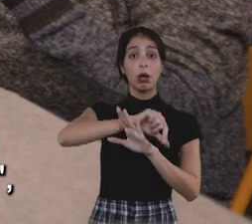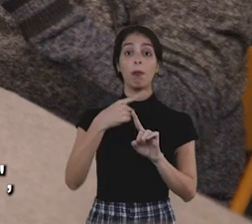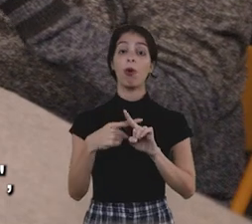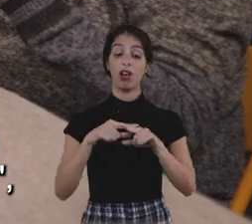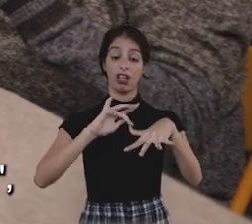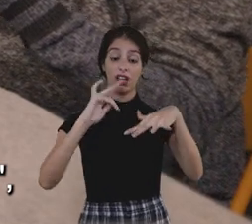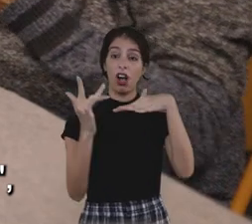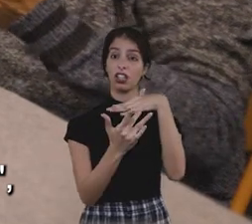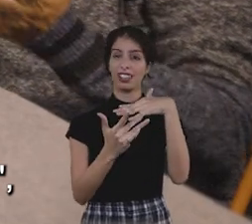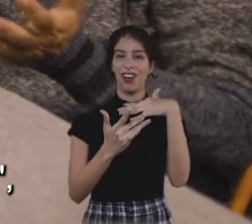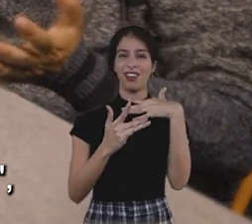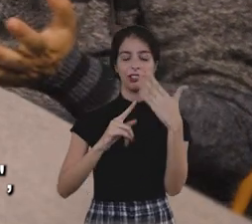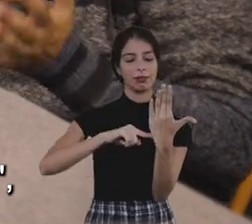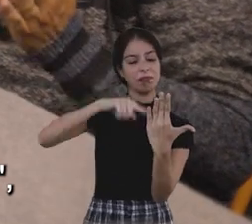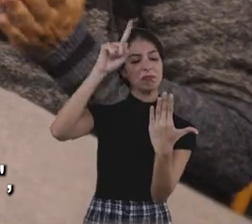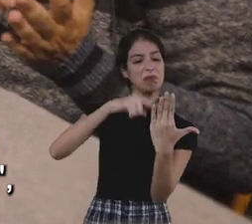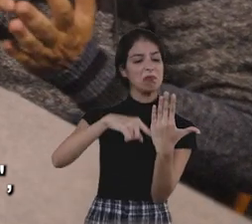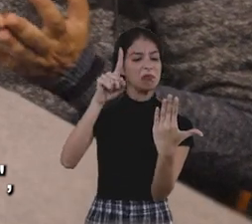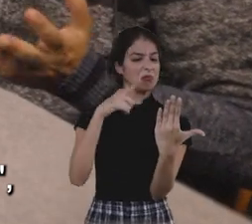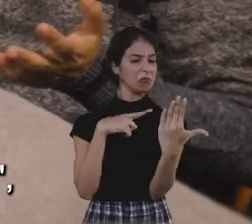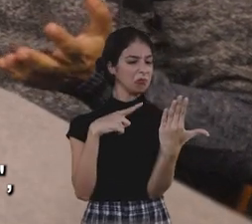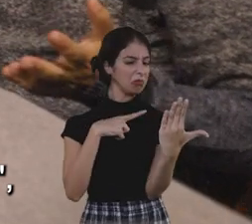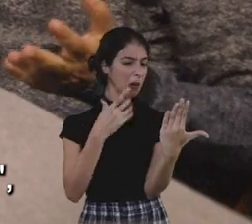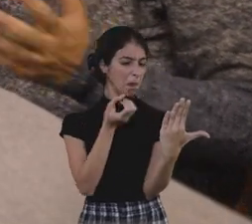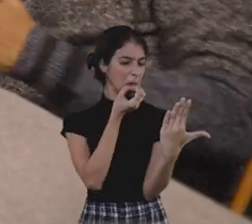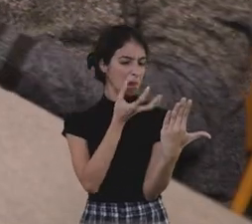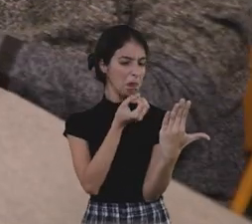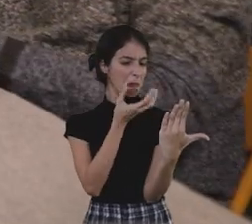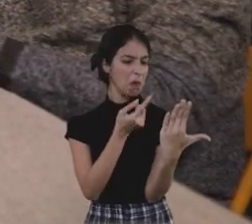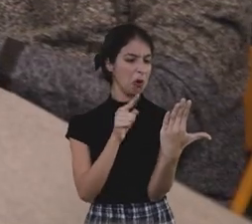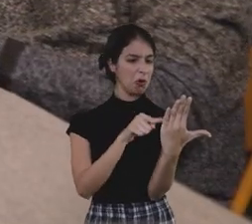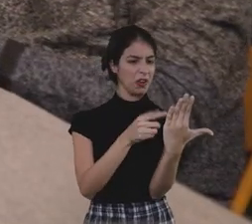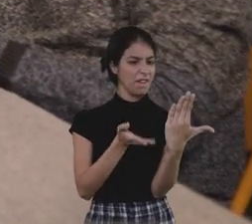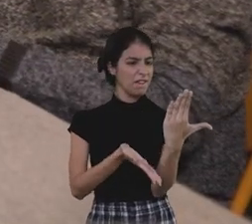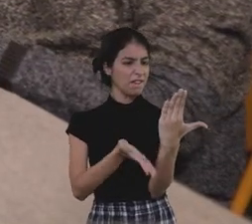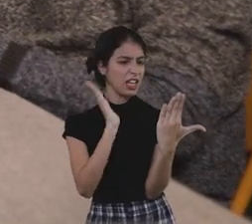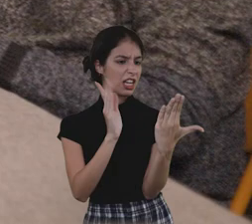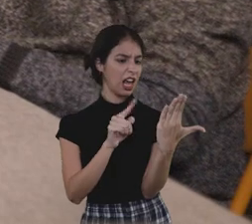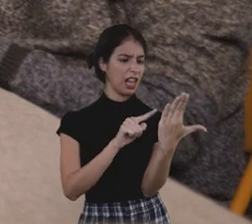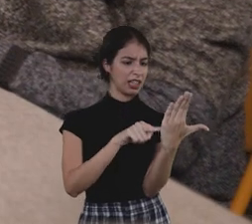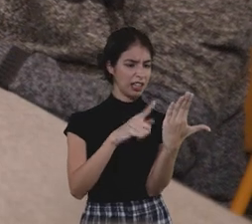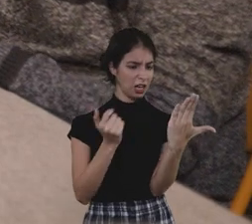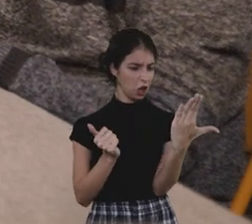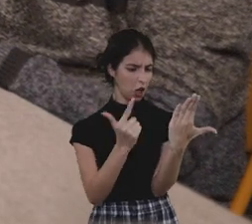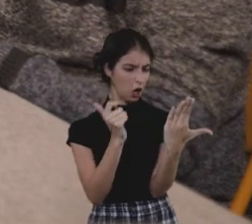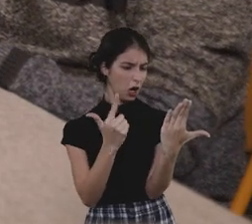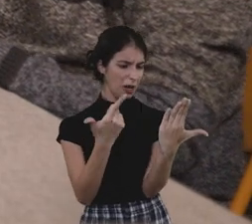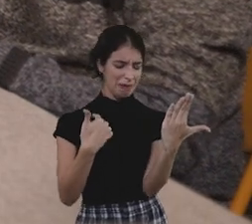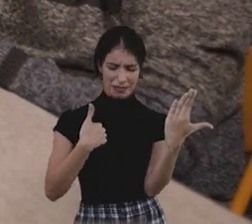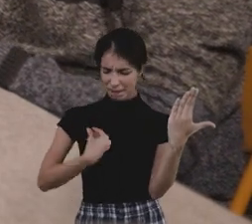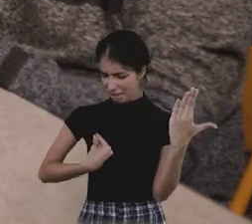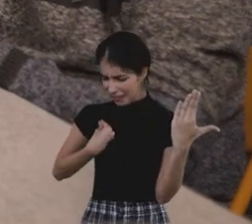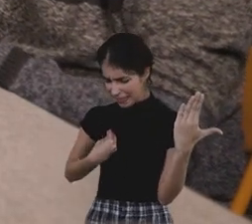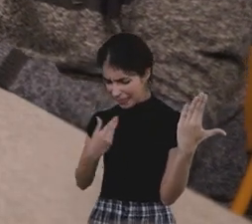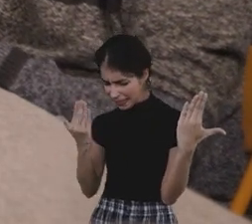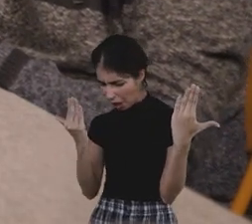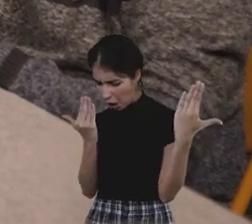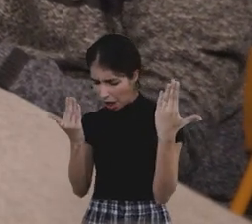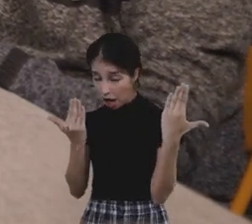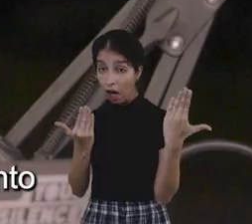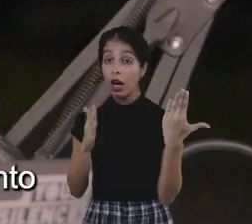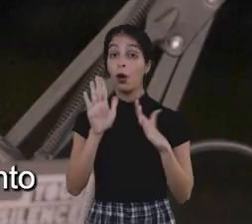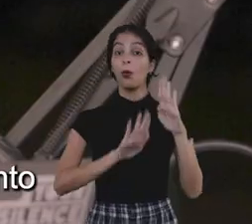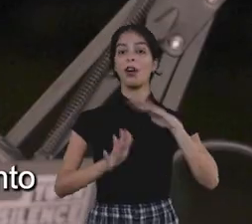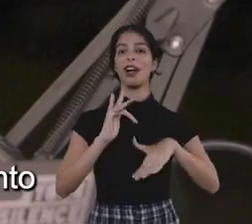o dedo no Fide tá todo mundo na ilha de caras então nossa eu devo est muito mal na vida né